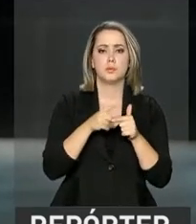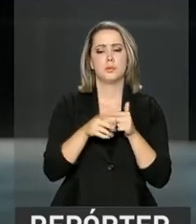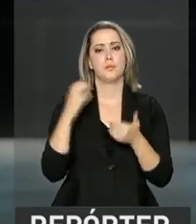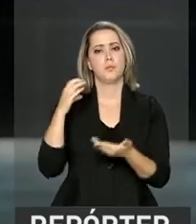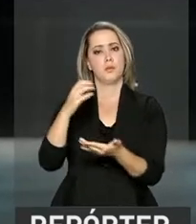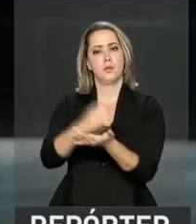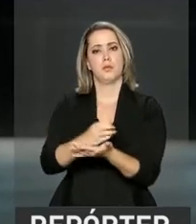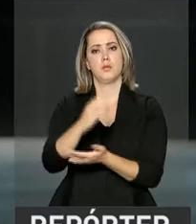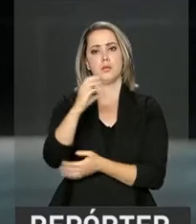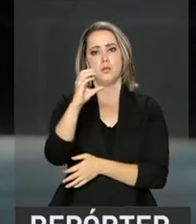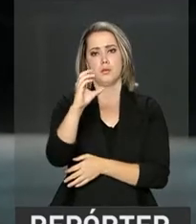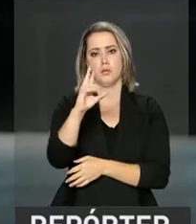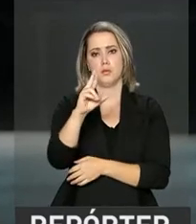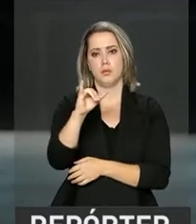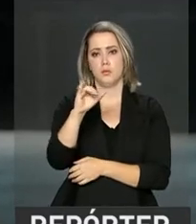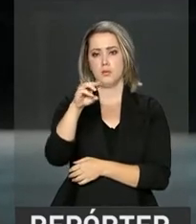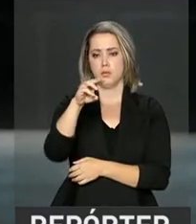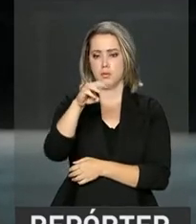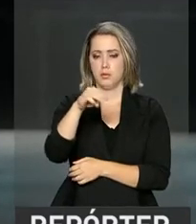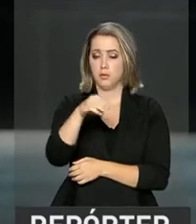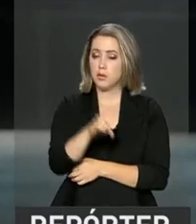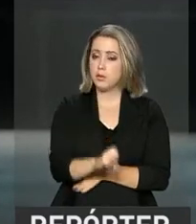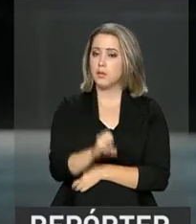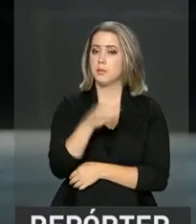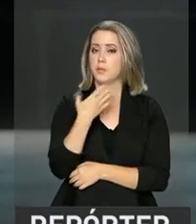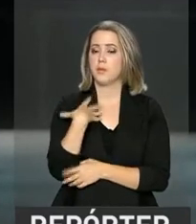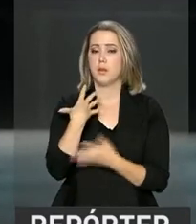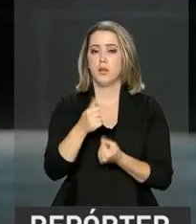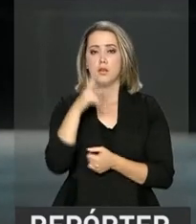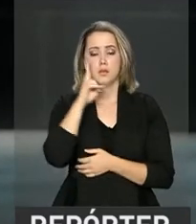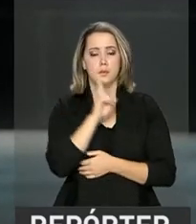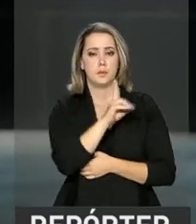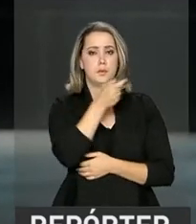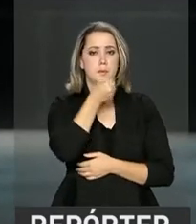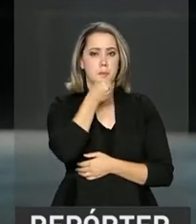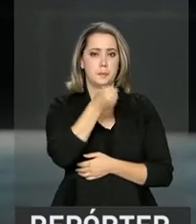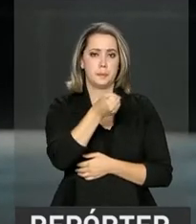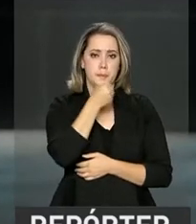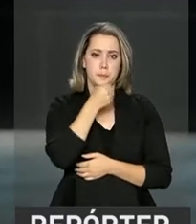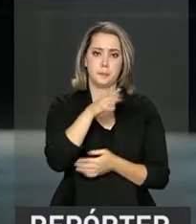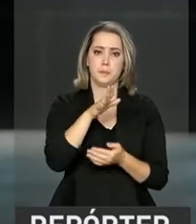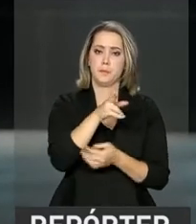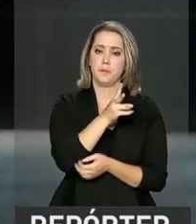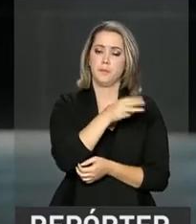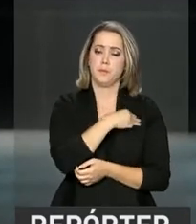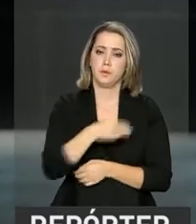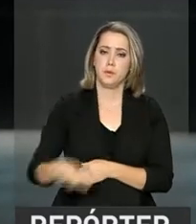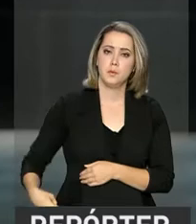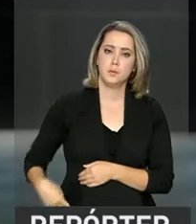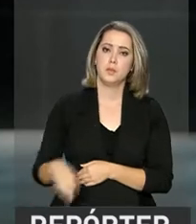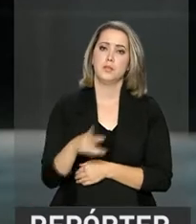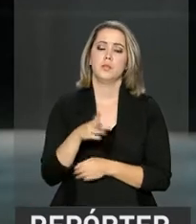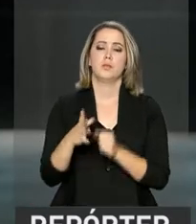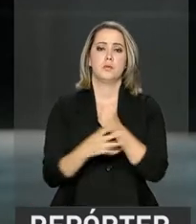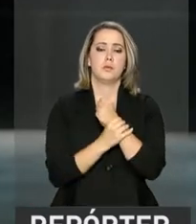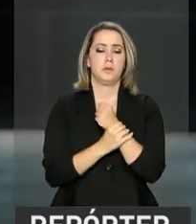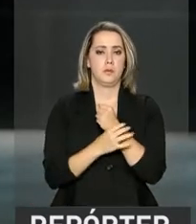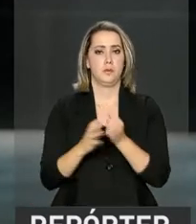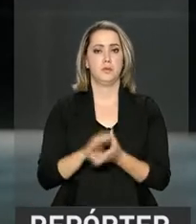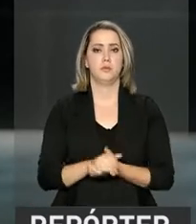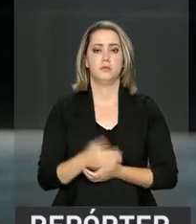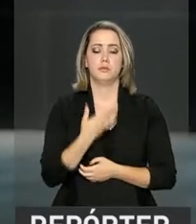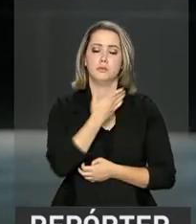à criminalidade. Vamos ouvir agora um trecho da entrevista do ministro do Gabinete de Segurança Institucional,